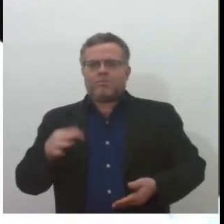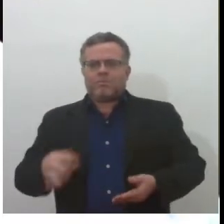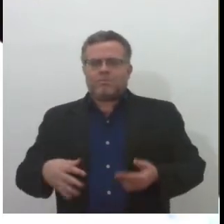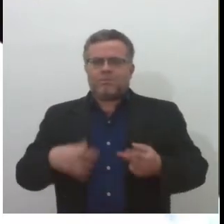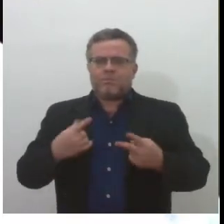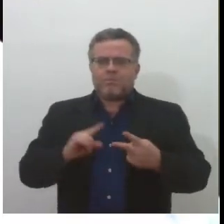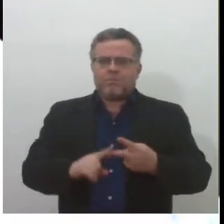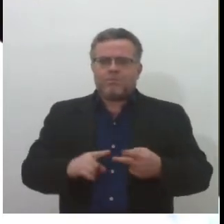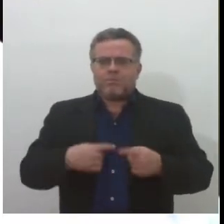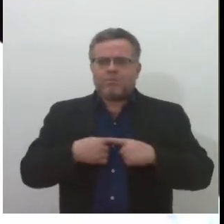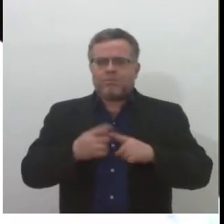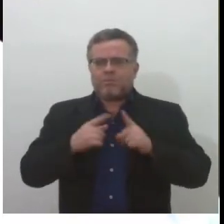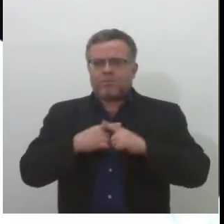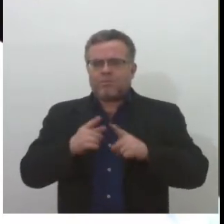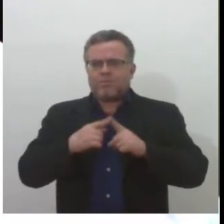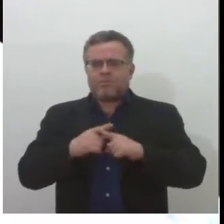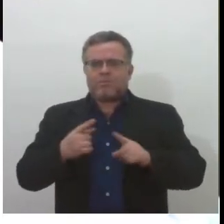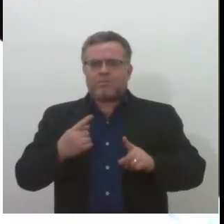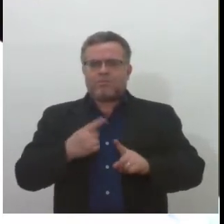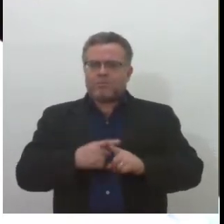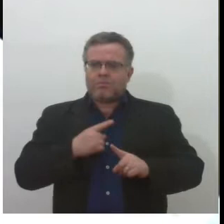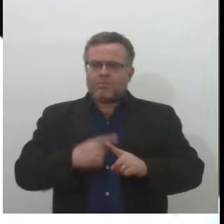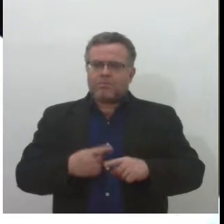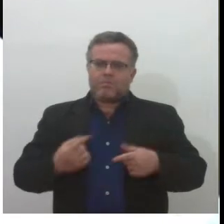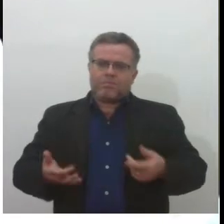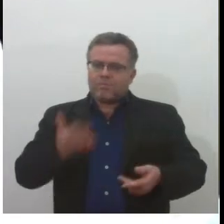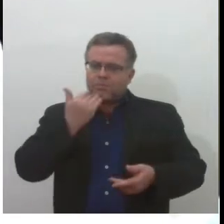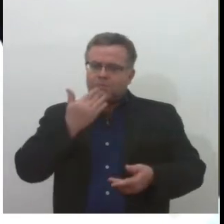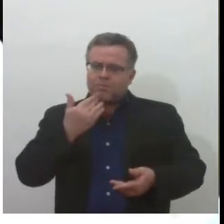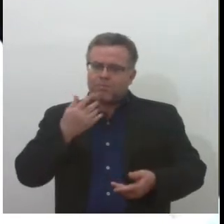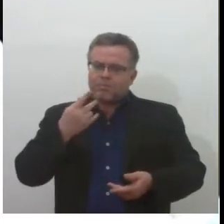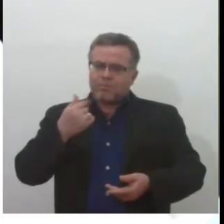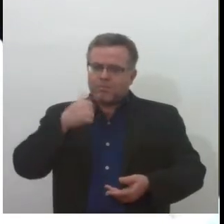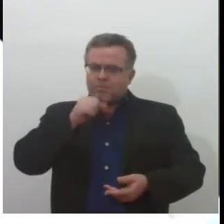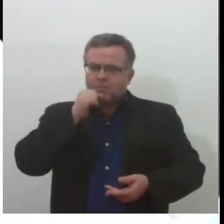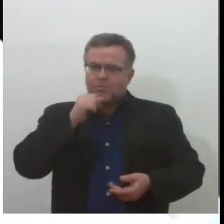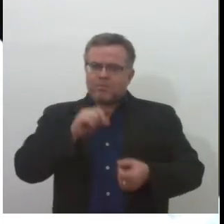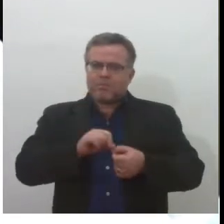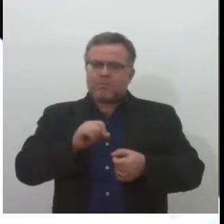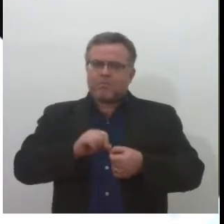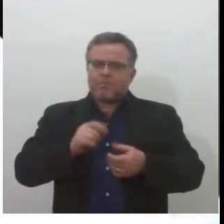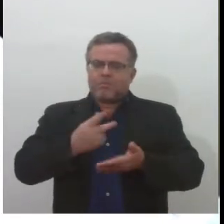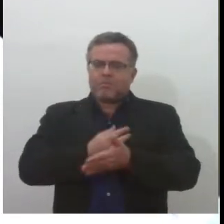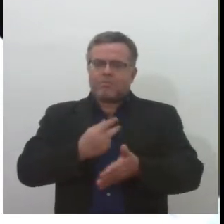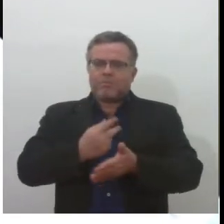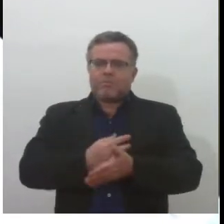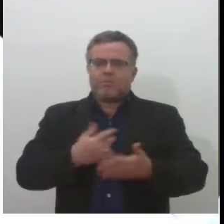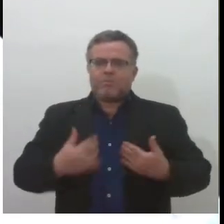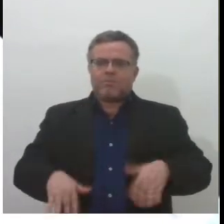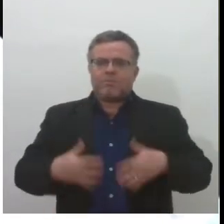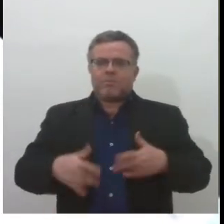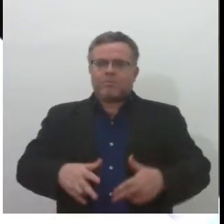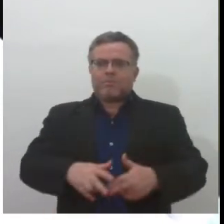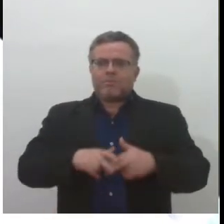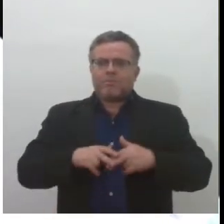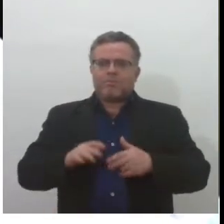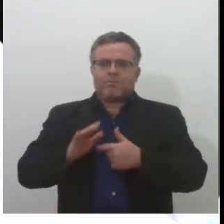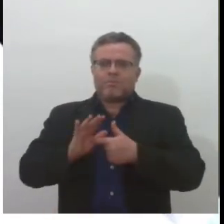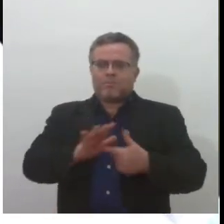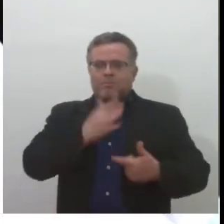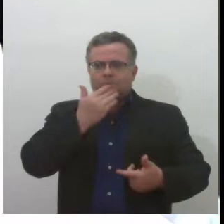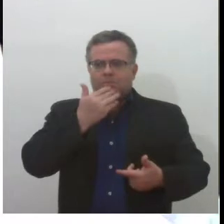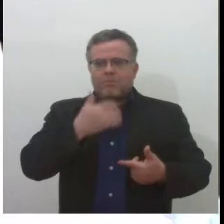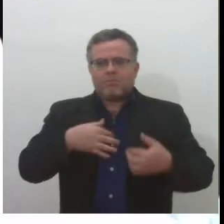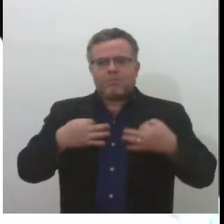reclamar mais pela quando a verdade certa formar é diarreia então assim uma alimentação